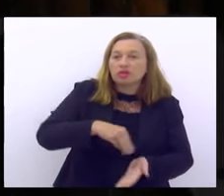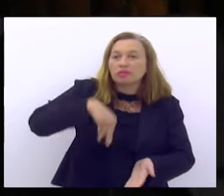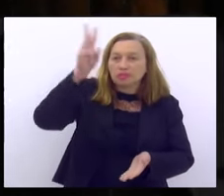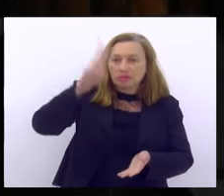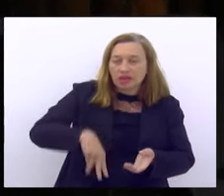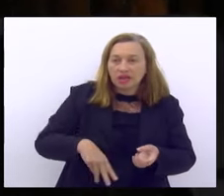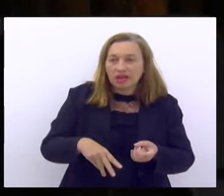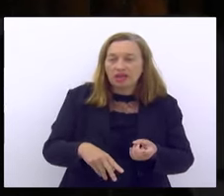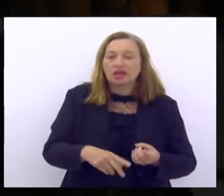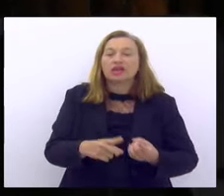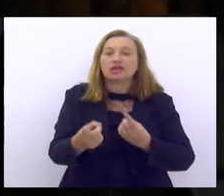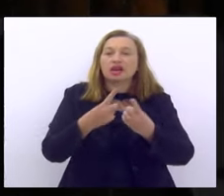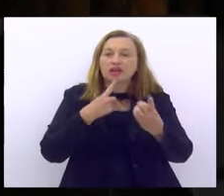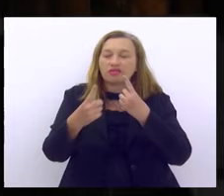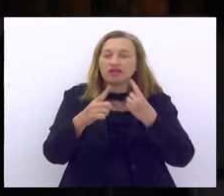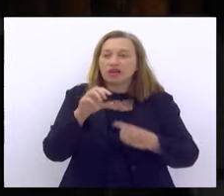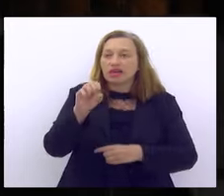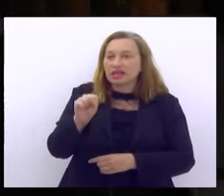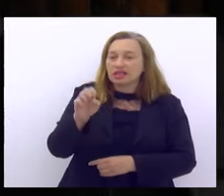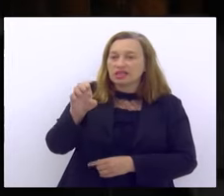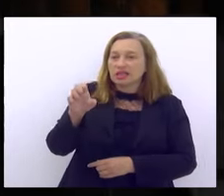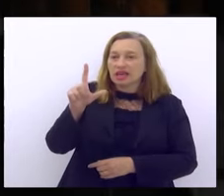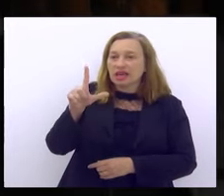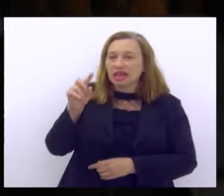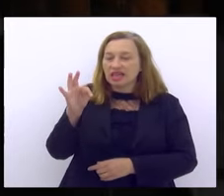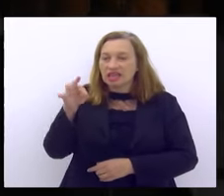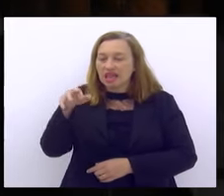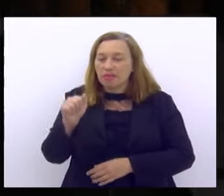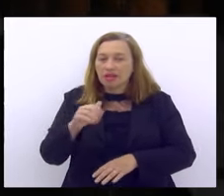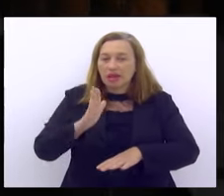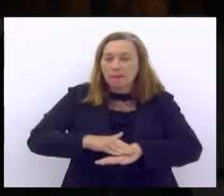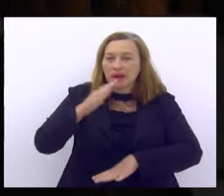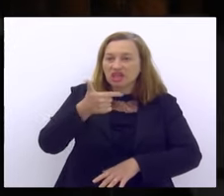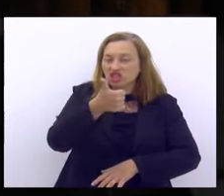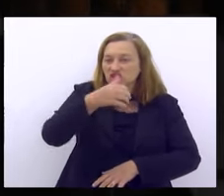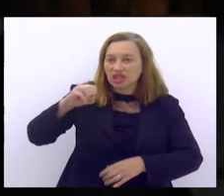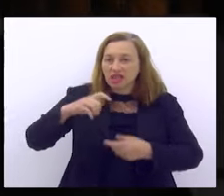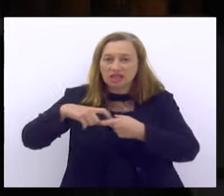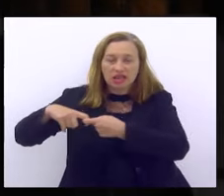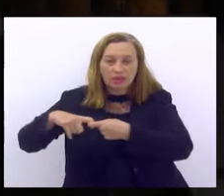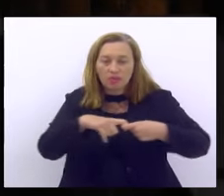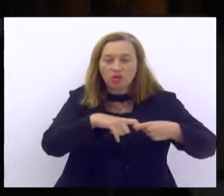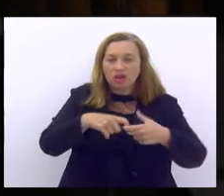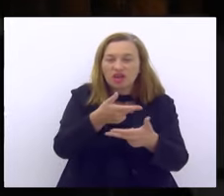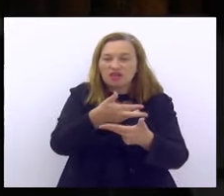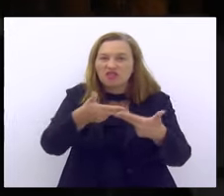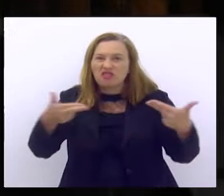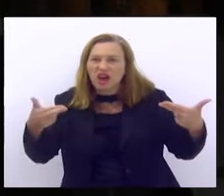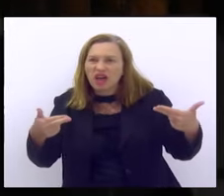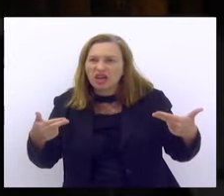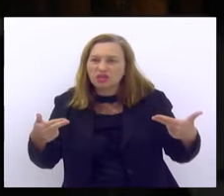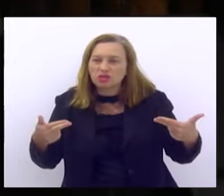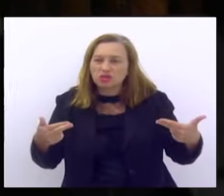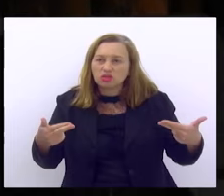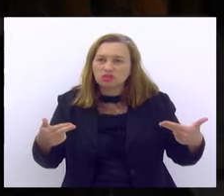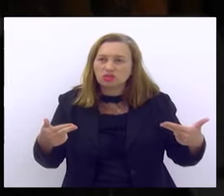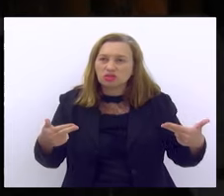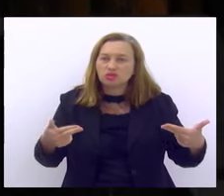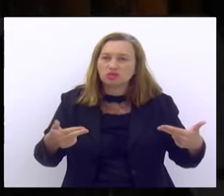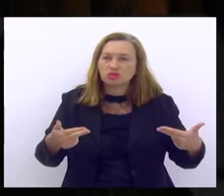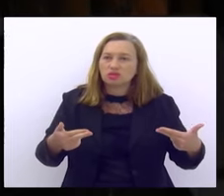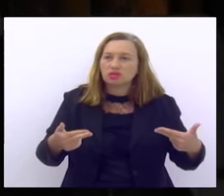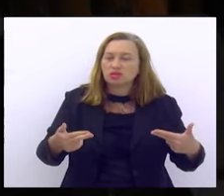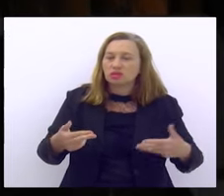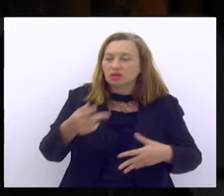via seletiva, covardemente, eles tinham mais de 10 reboques, tinham dezenas de autoridades